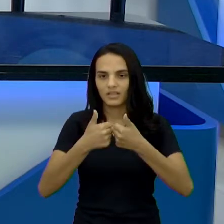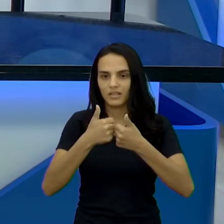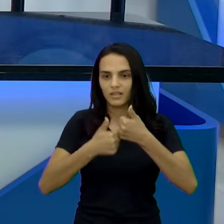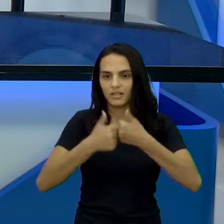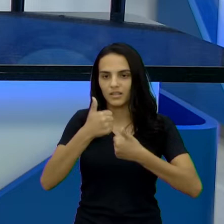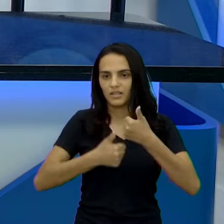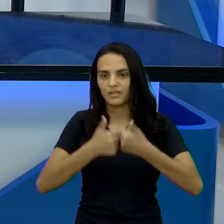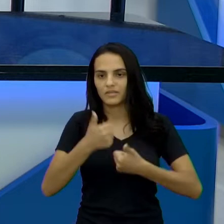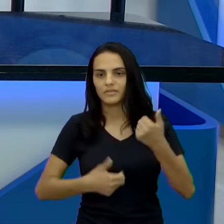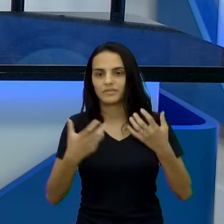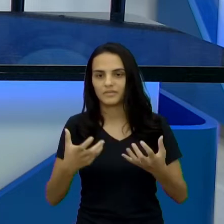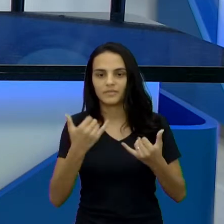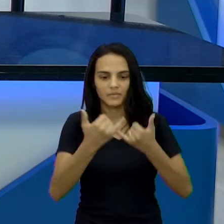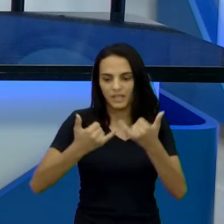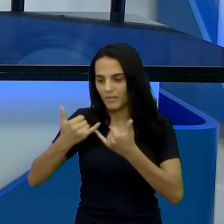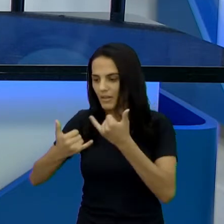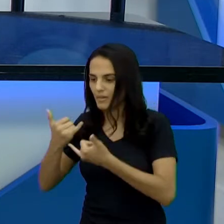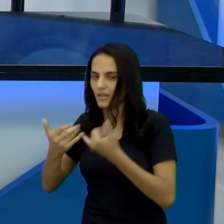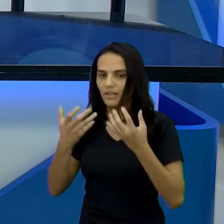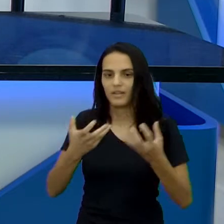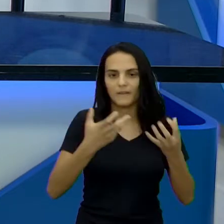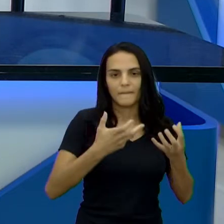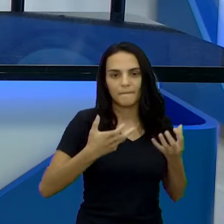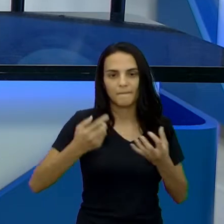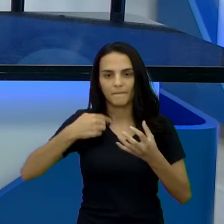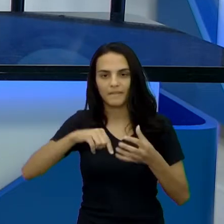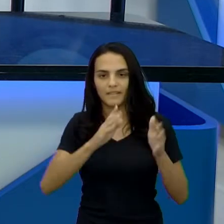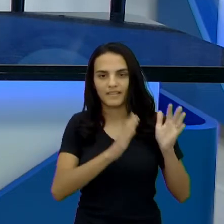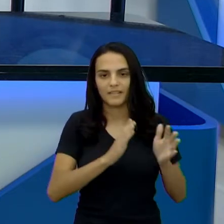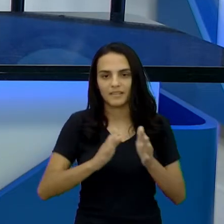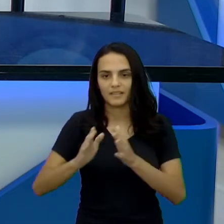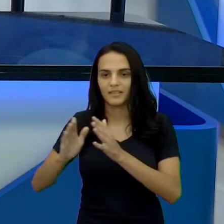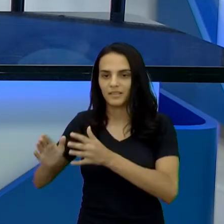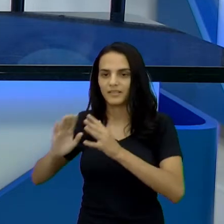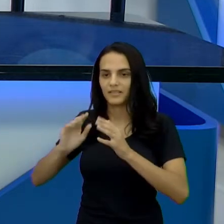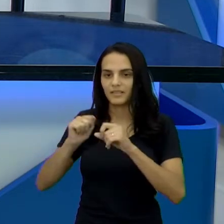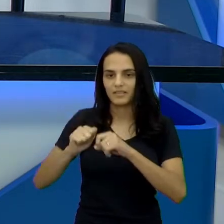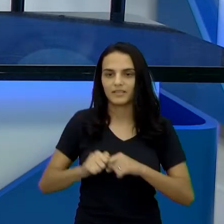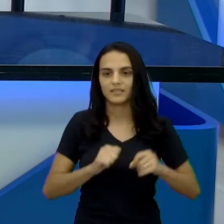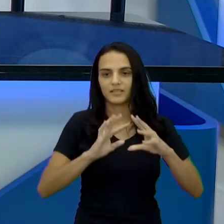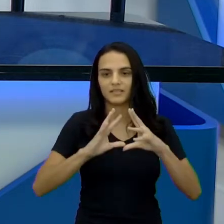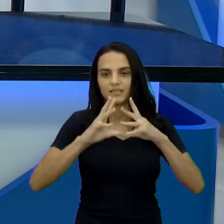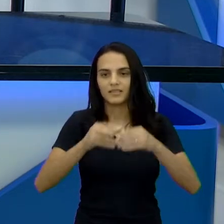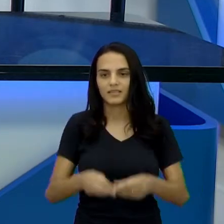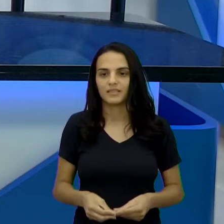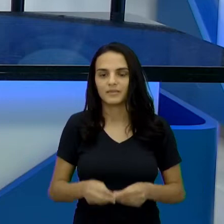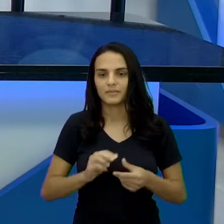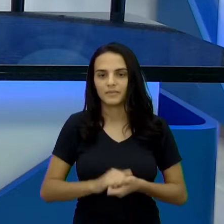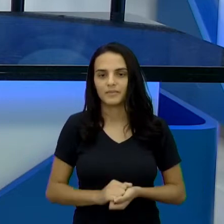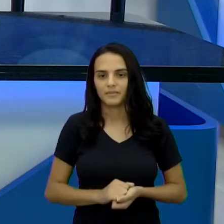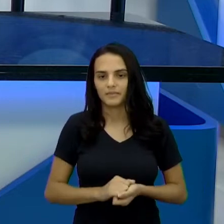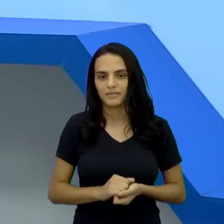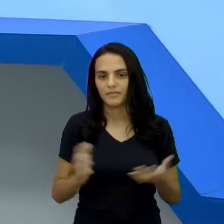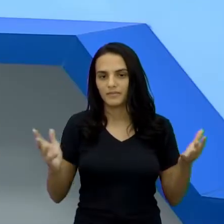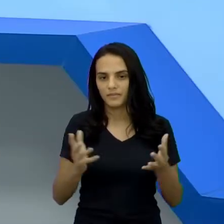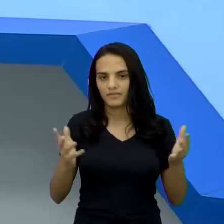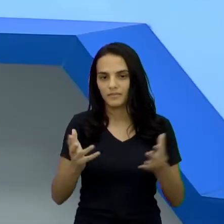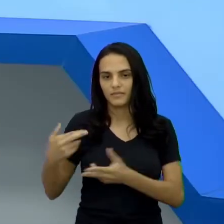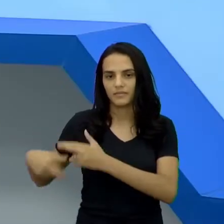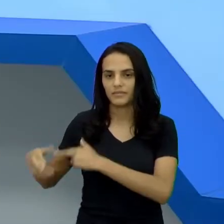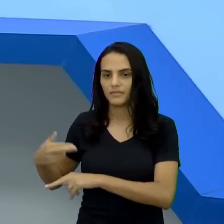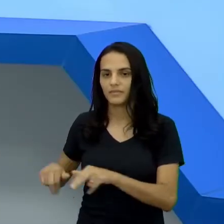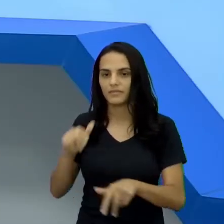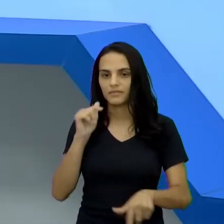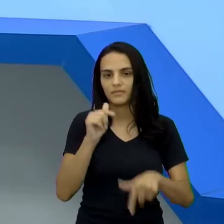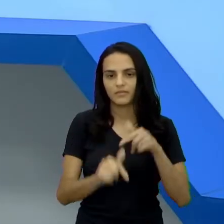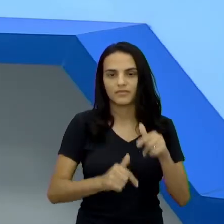pra cá, não, tia Fabiana aqui, Mas a gente organizando dá pra fazer tudo. Né? E agora, em relação ao